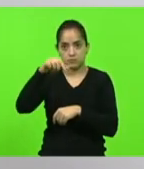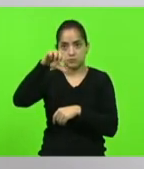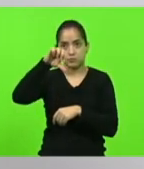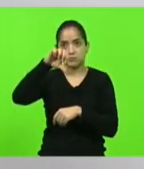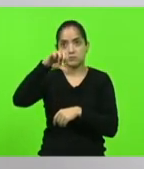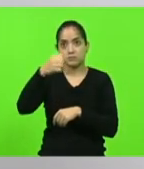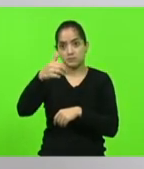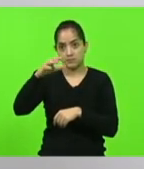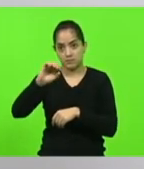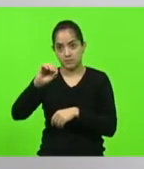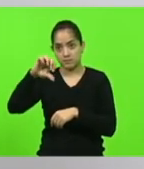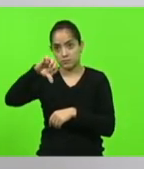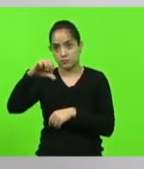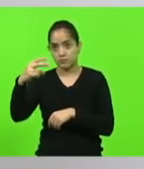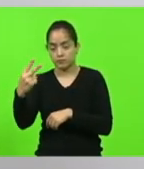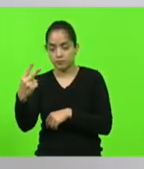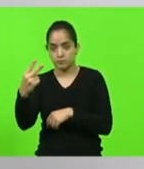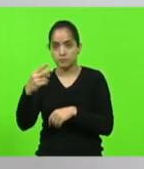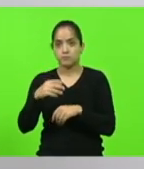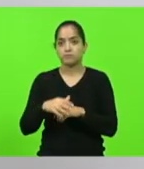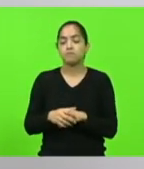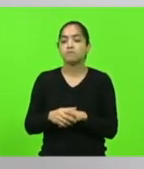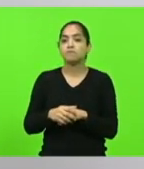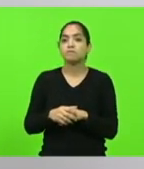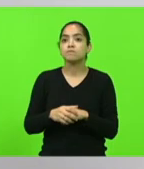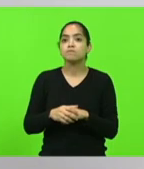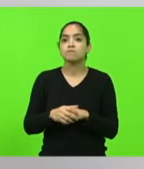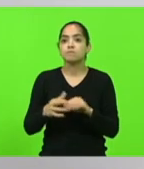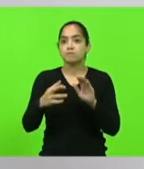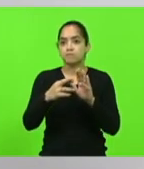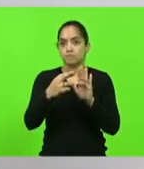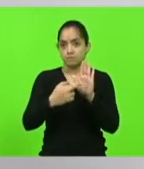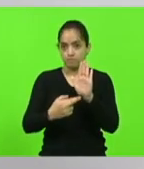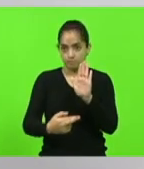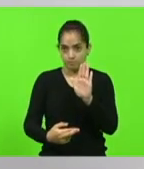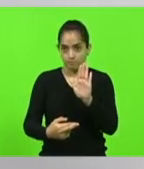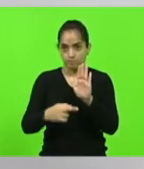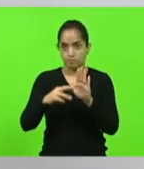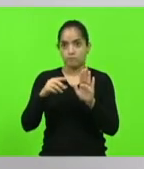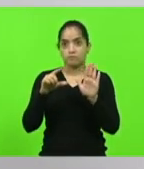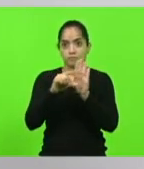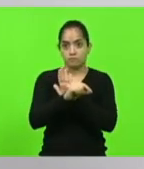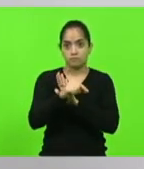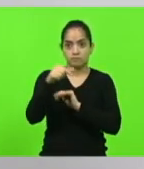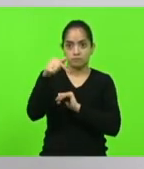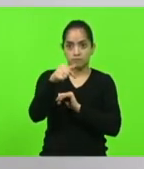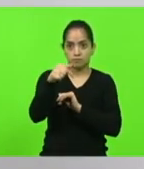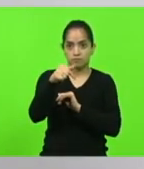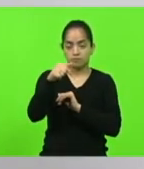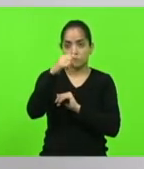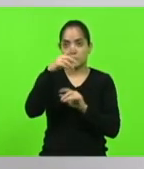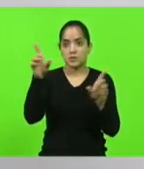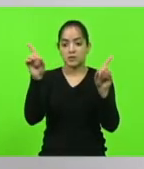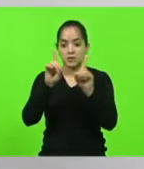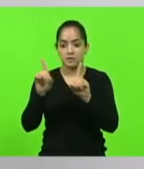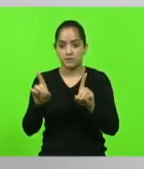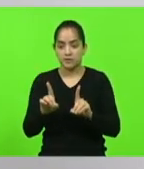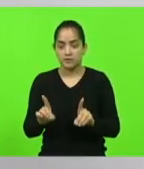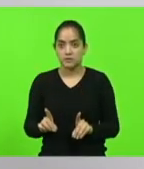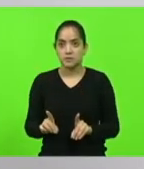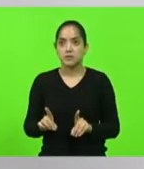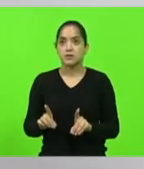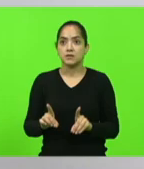19 de outubro de dois mil e dezessete com a seguinte redação esse o sétimo deficiência orgânica